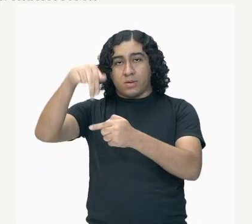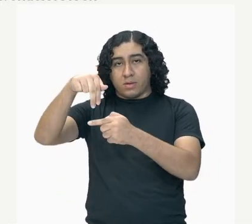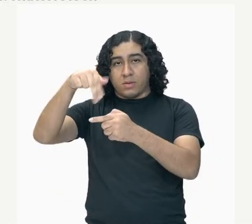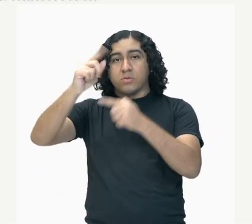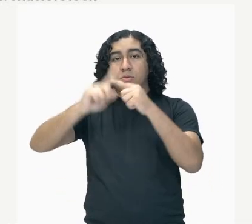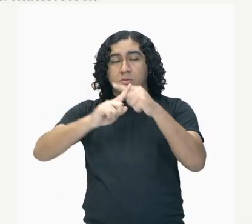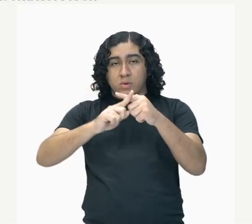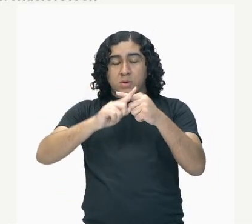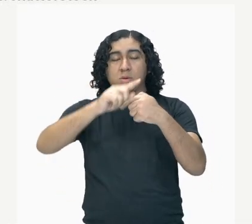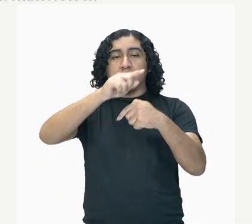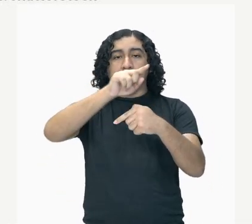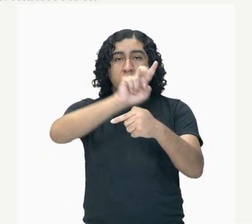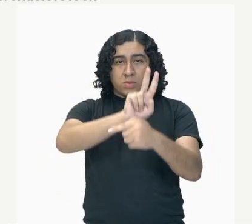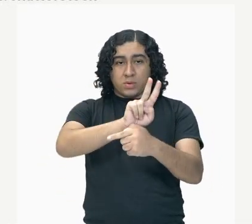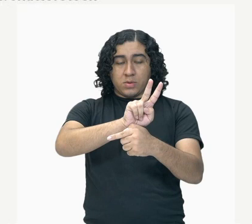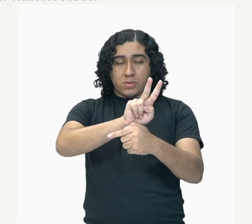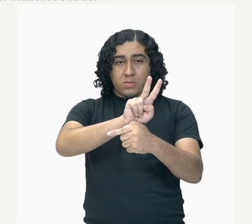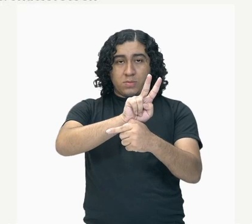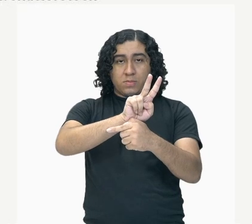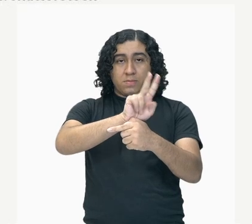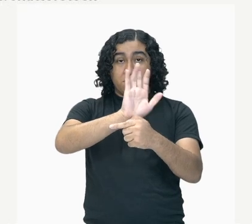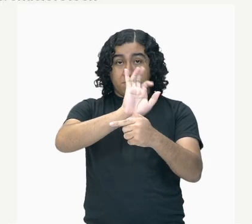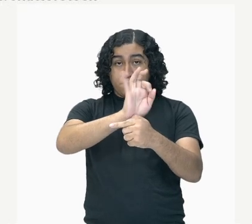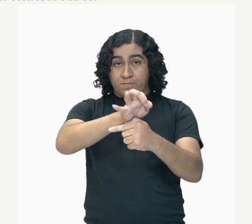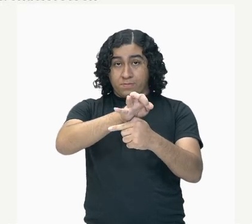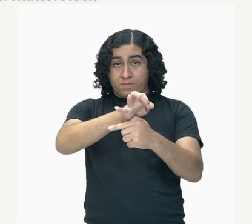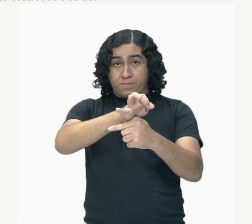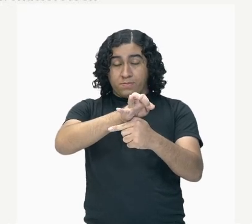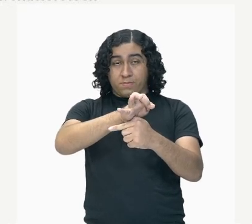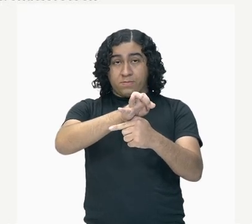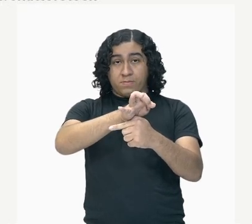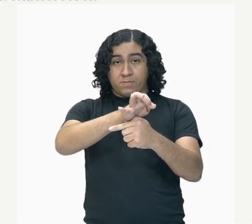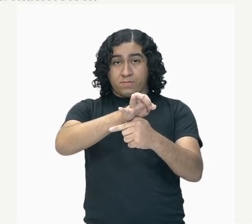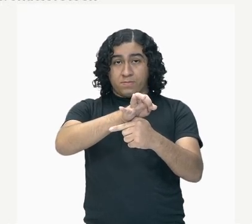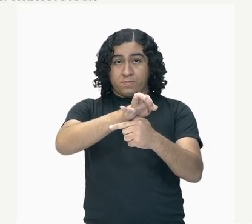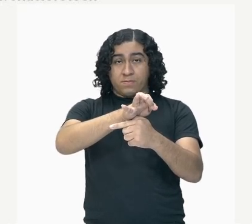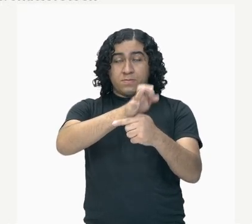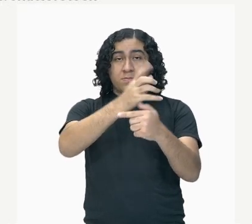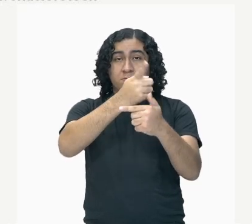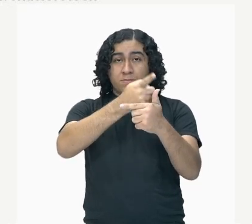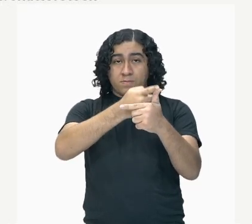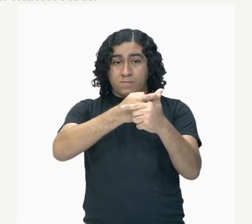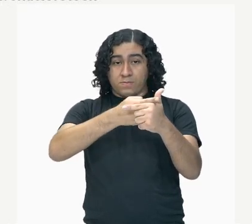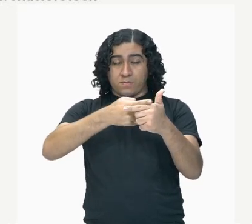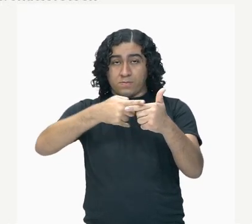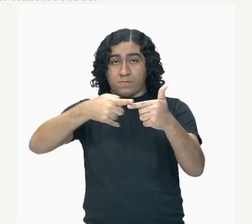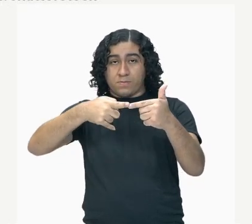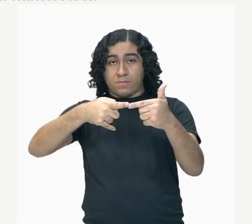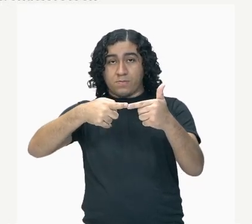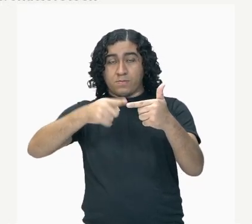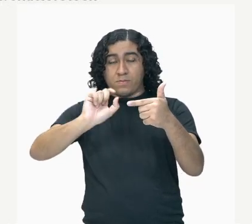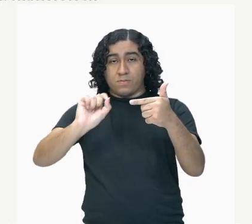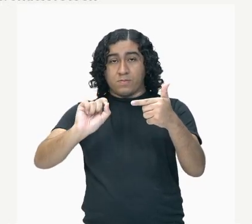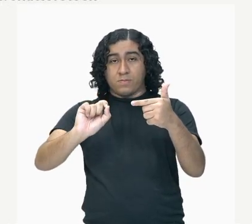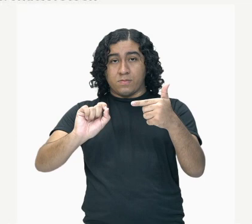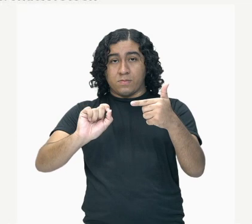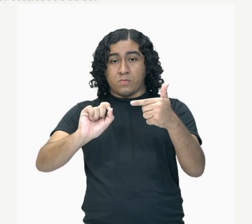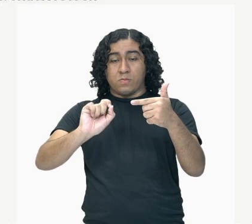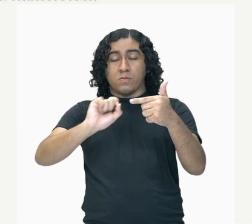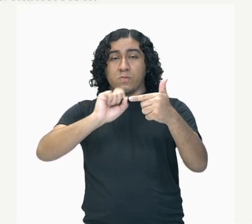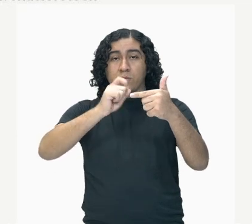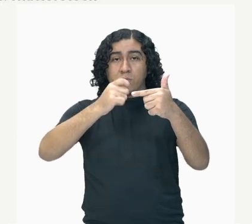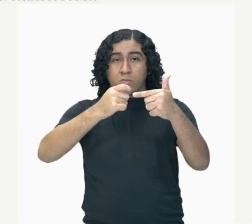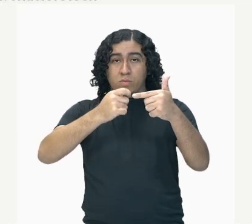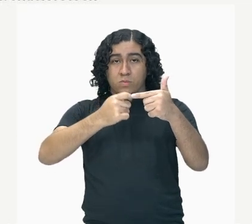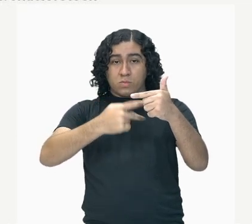velocidade de propagação da onda tá certo pessoal isso aí vai ser dividido pelo